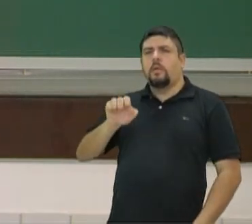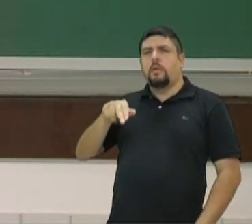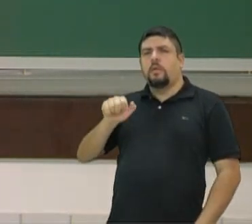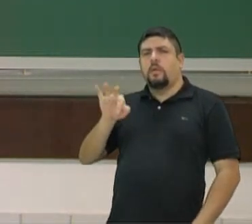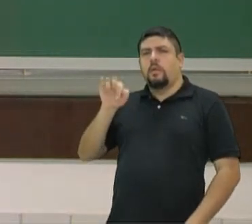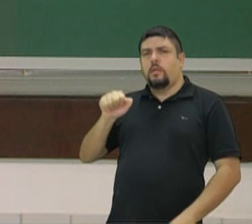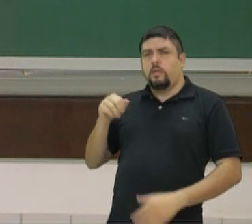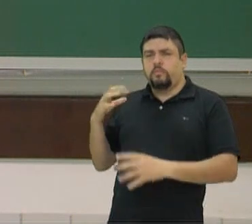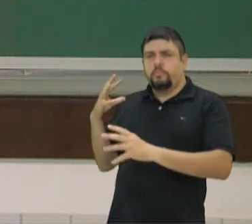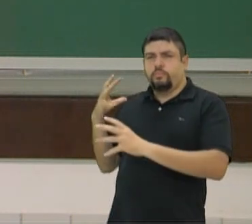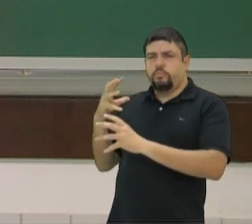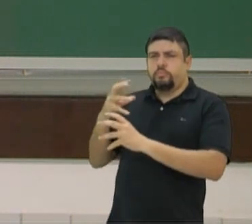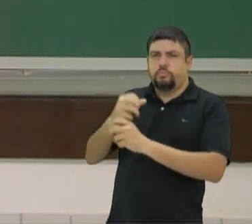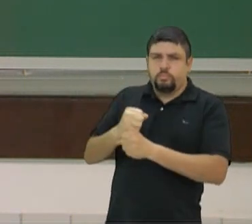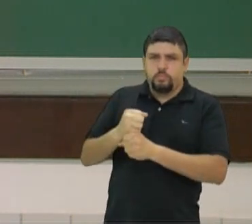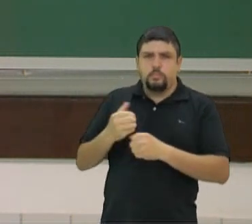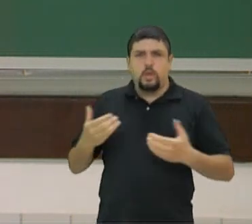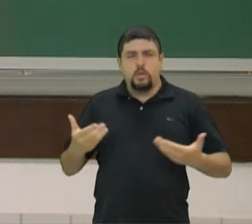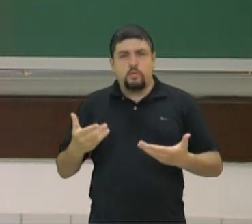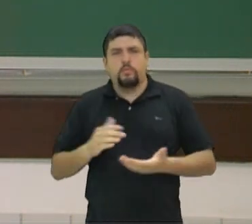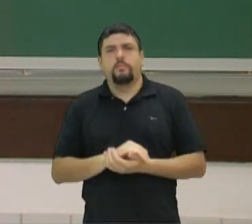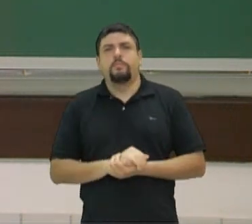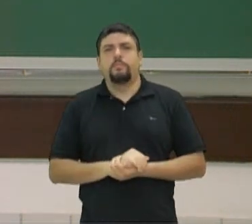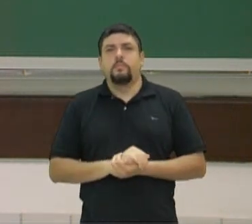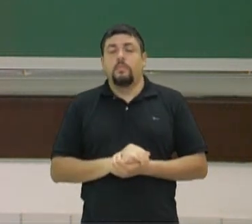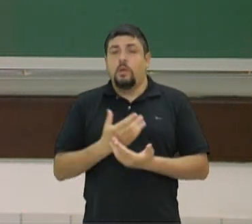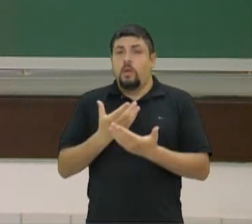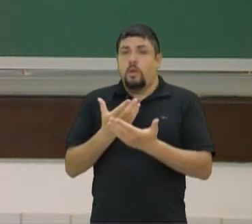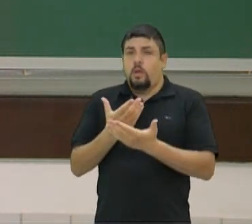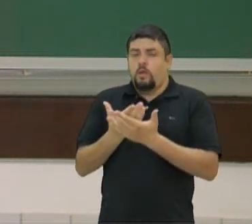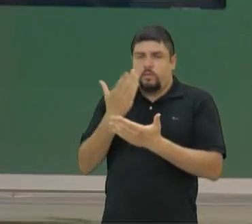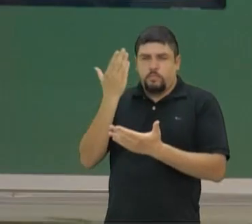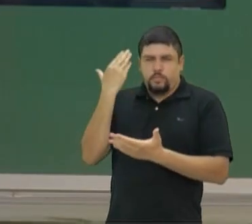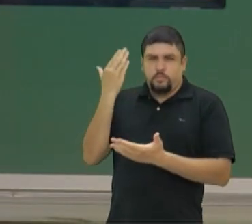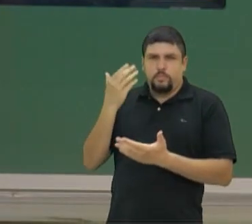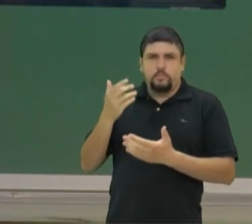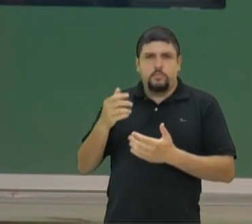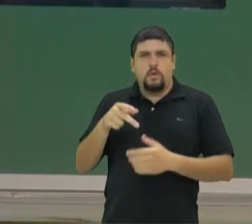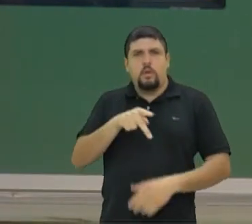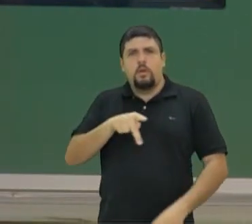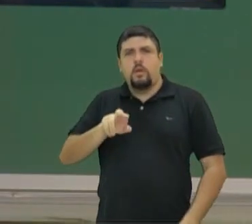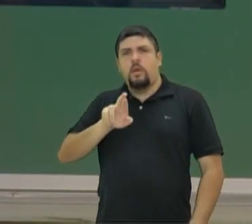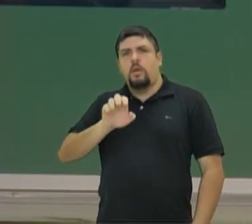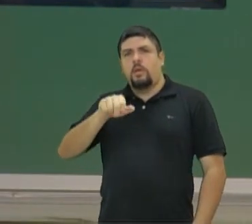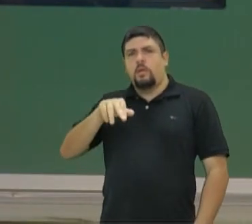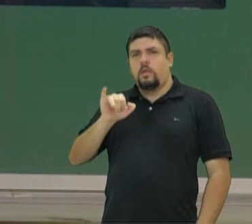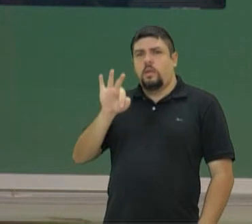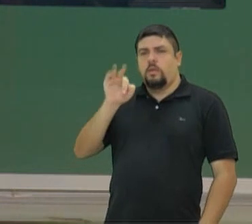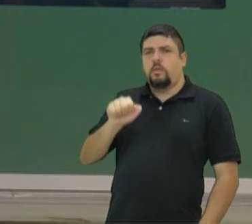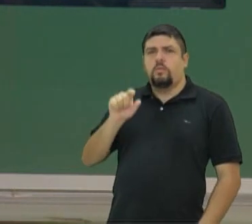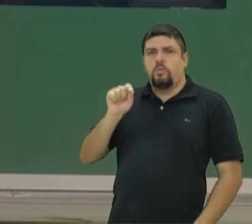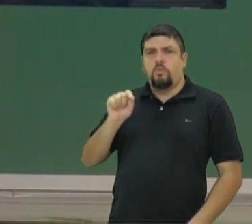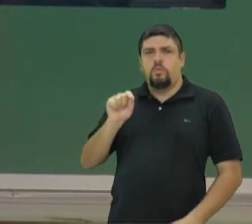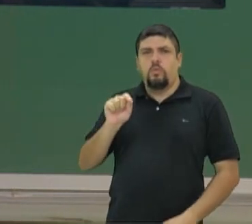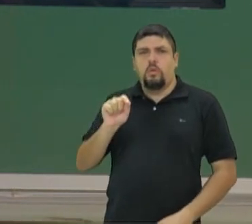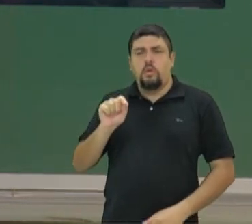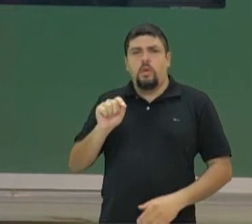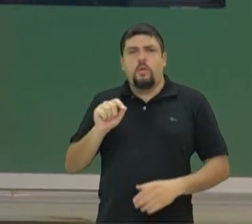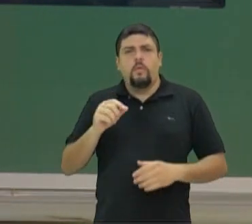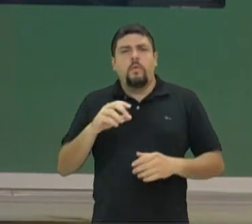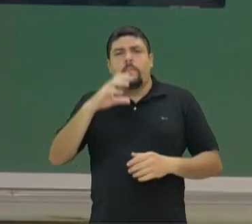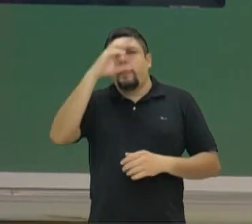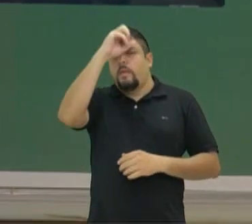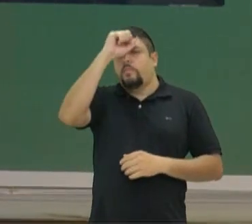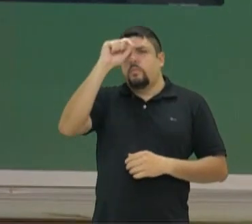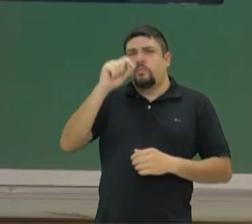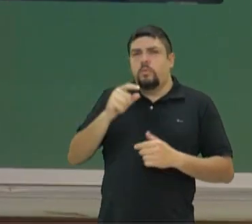bem. Na aula anterior a gente trabalhou, com a professora Renata, nós trabalhamos divisão de complexos